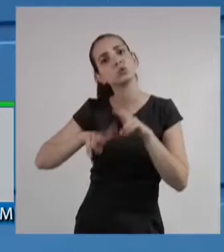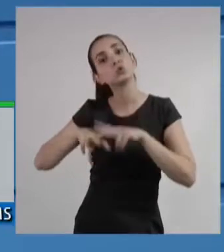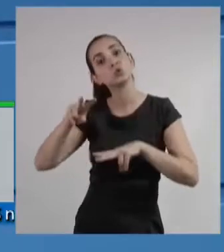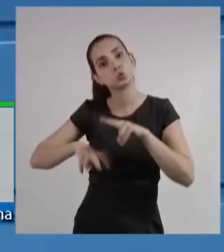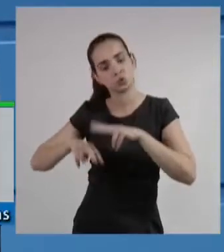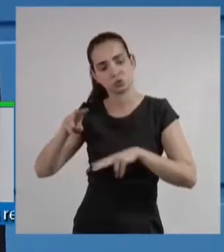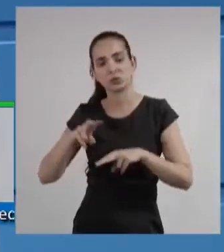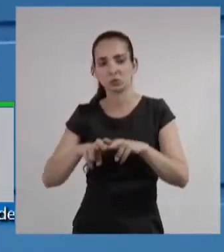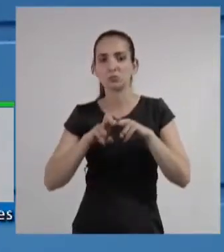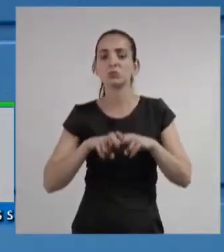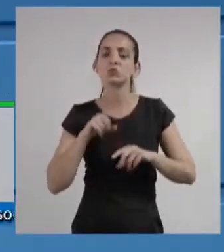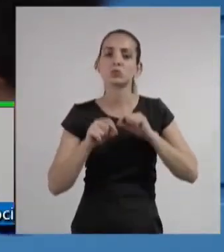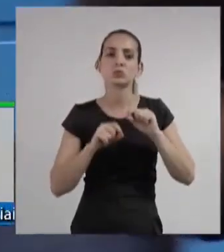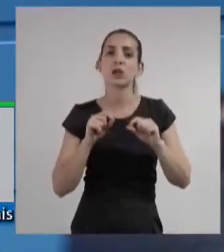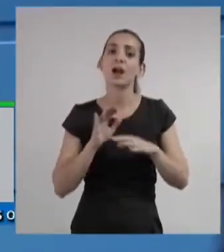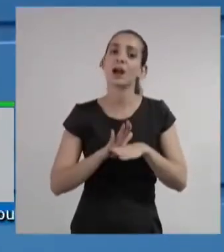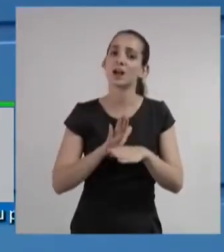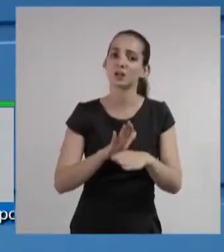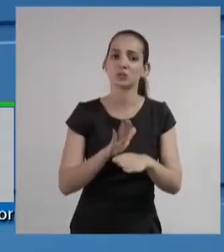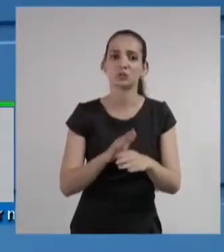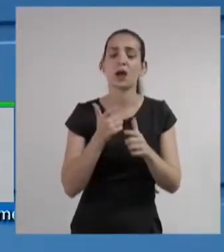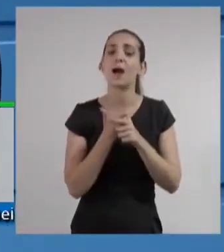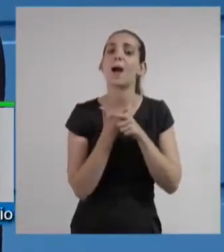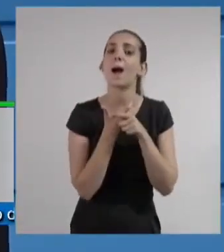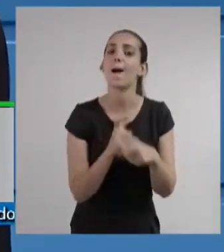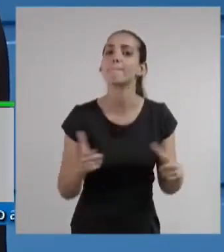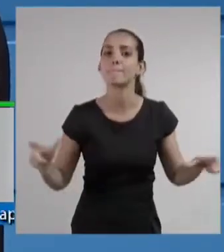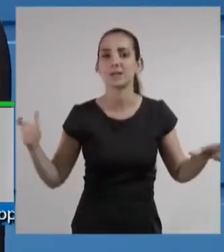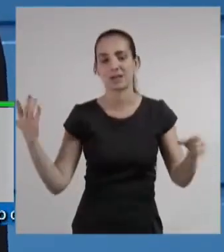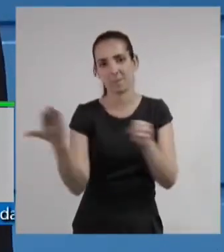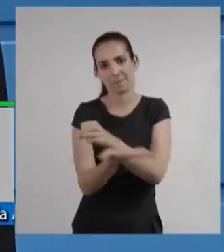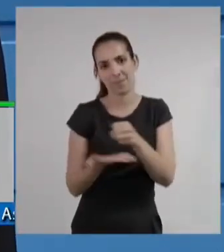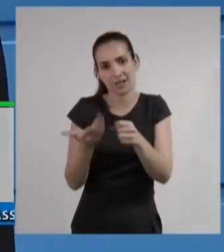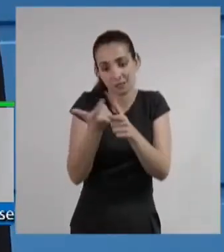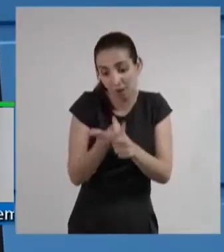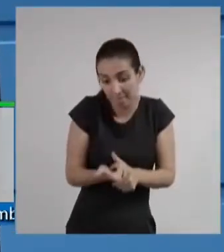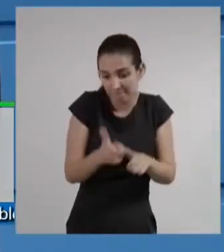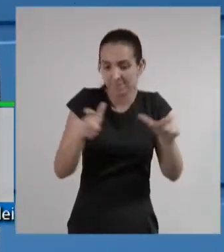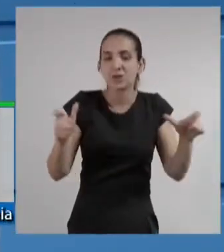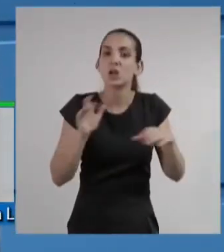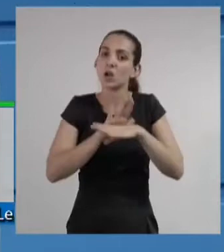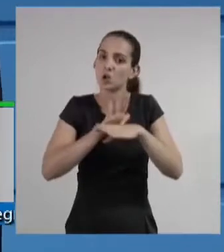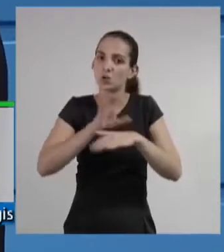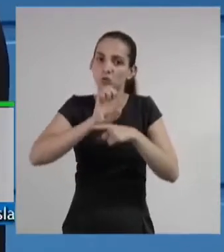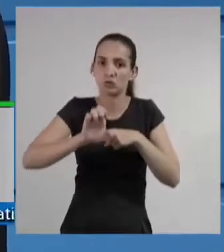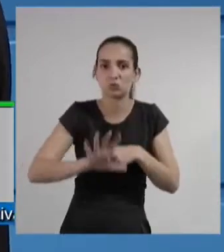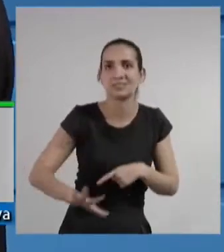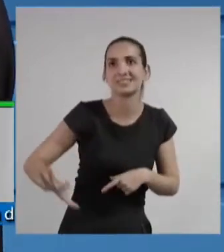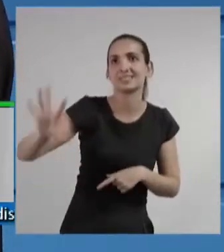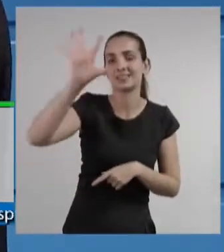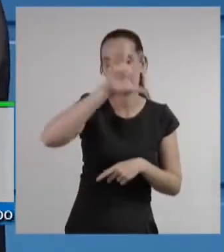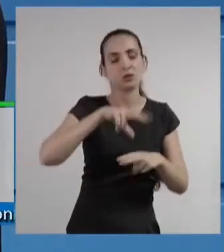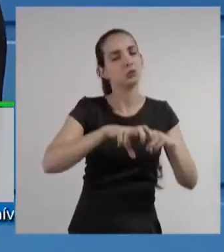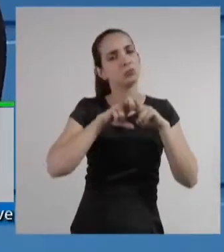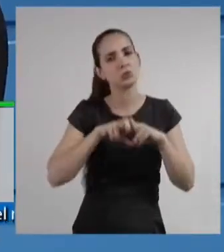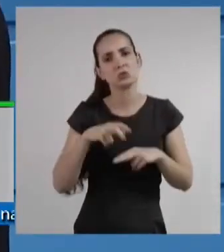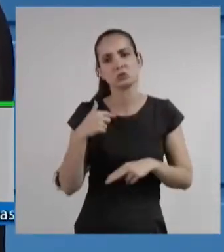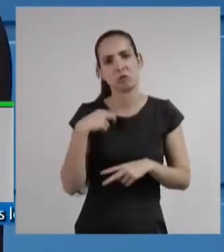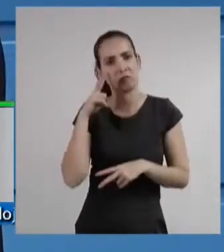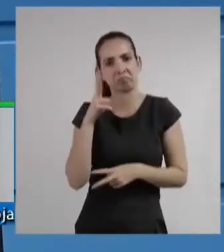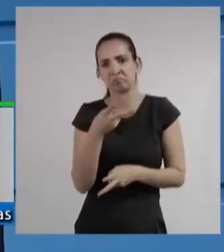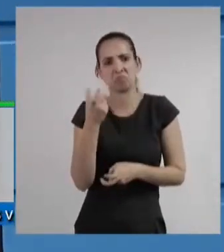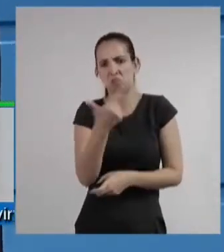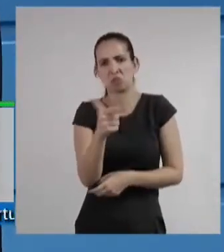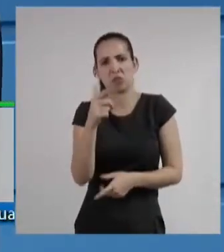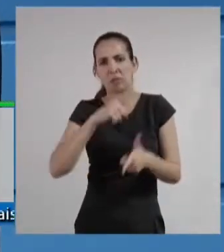Isso, inclusive, beneficia, amplia a base e beneficia o próprio Estado. Então, não vejo, e acho que